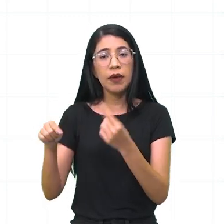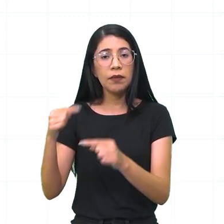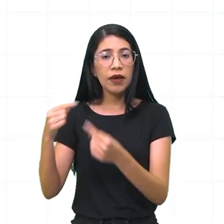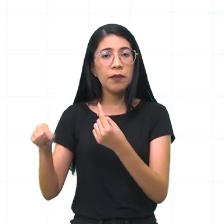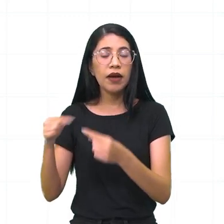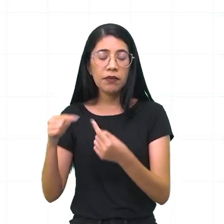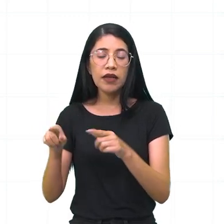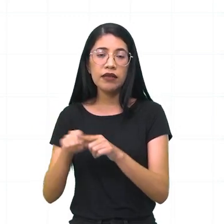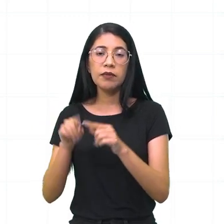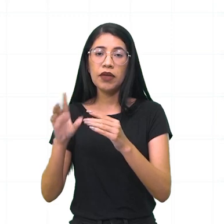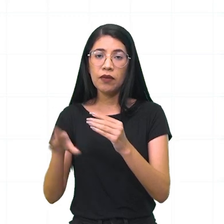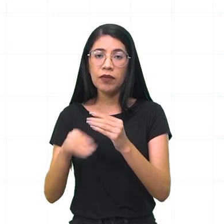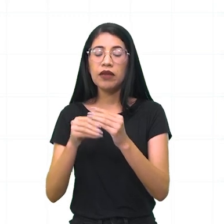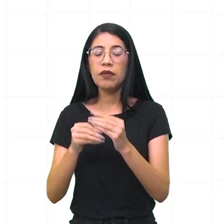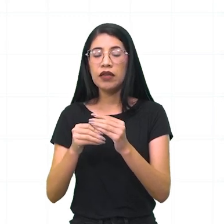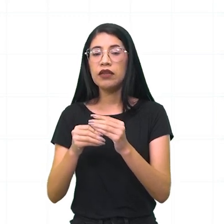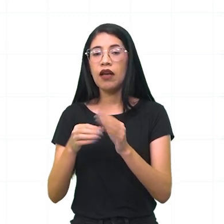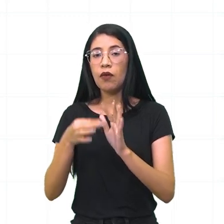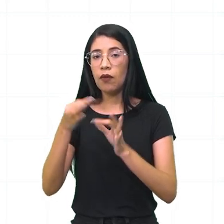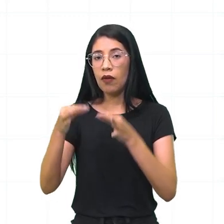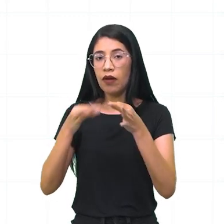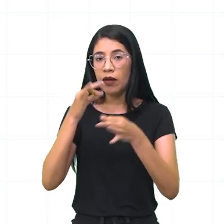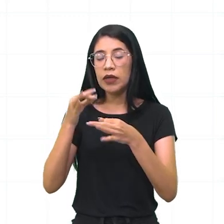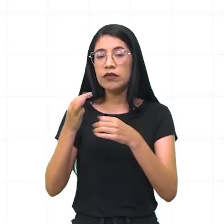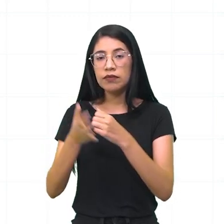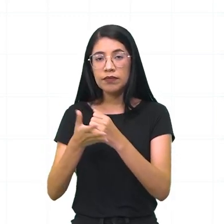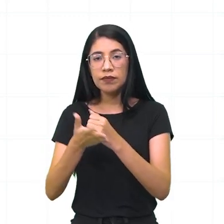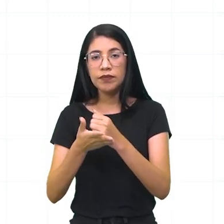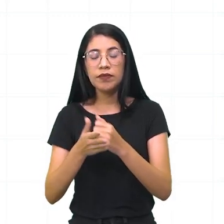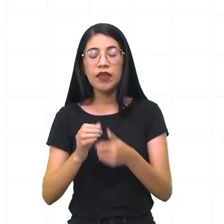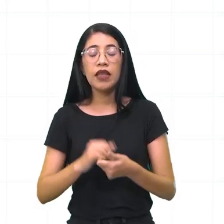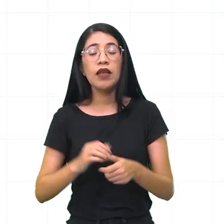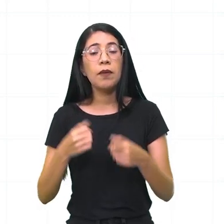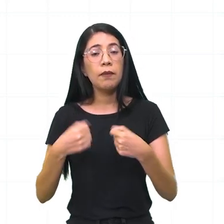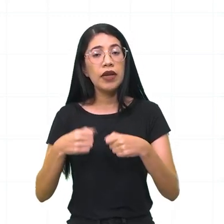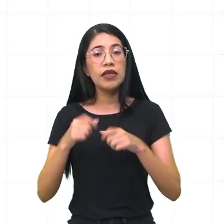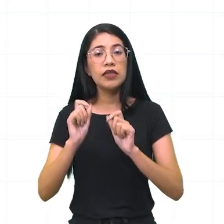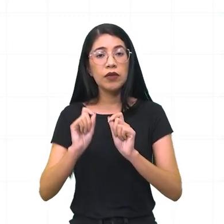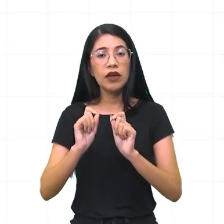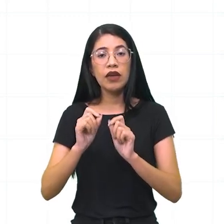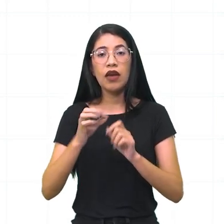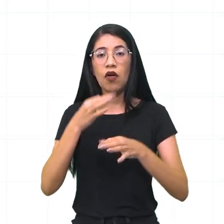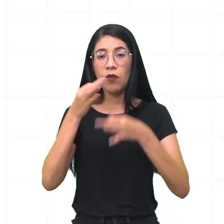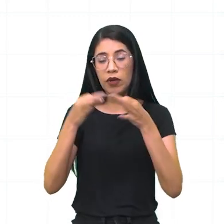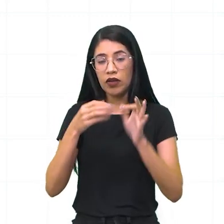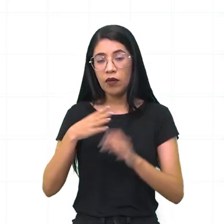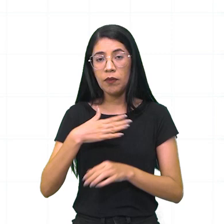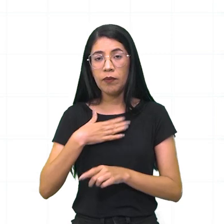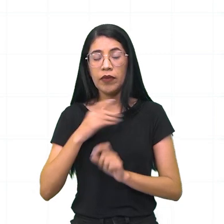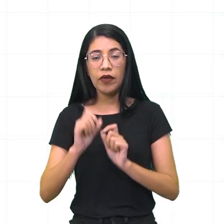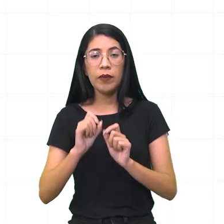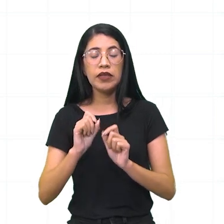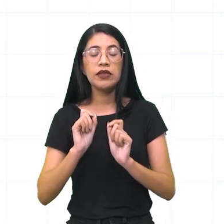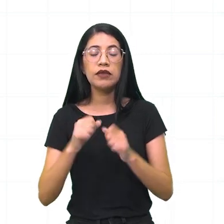argumentos consistentes. Então, para eu defender a minha opinião, eu tenho que ter argumentos